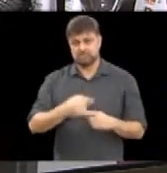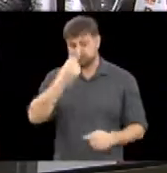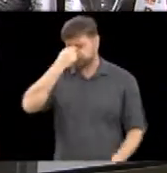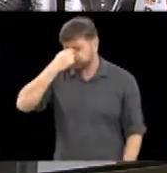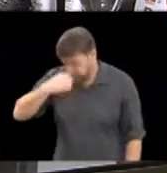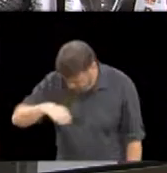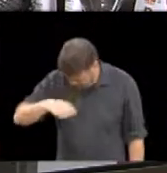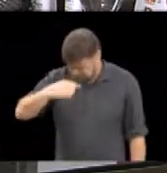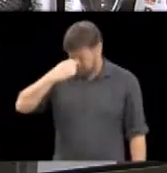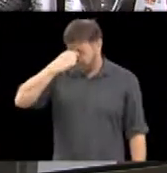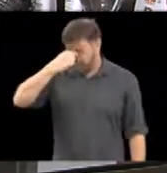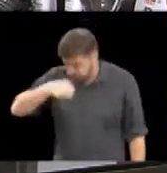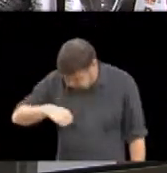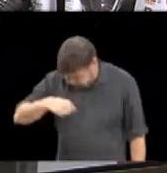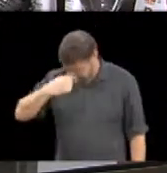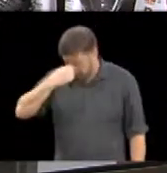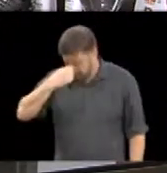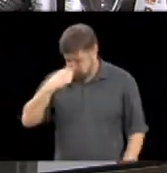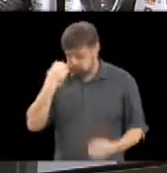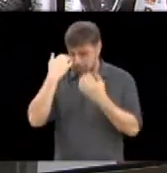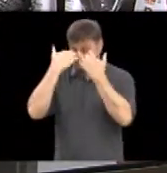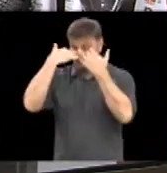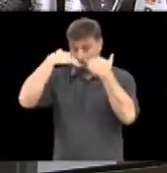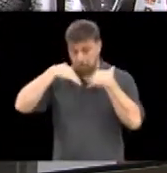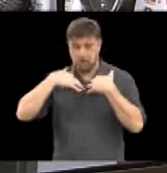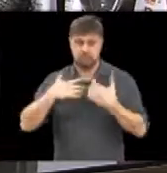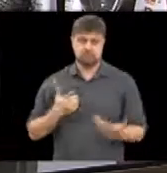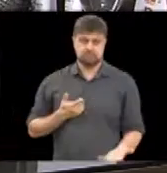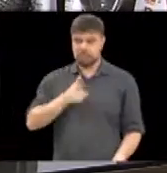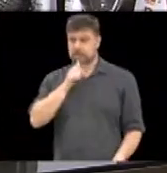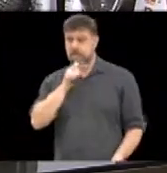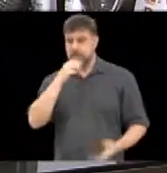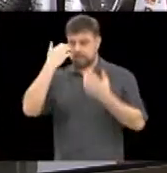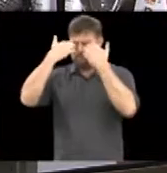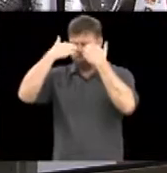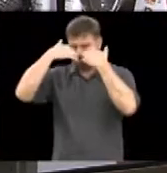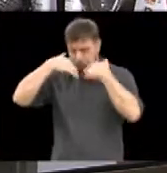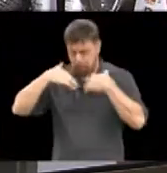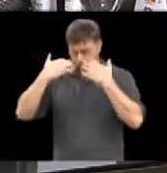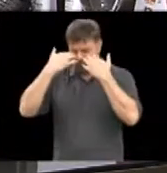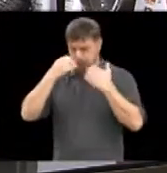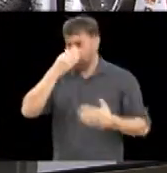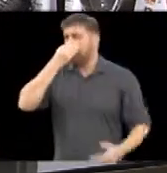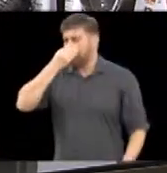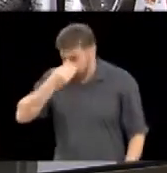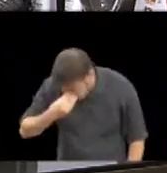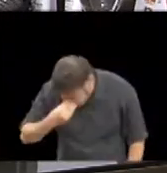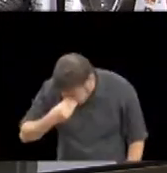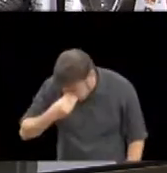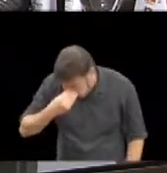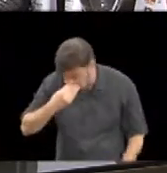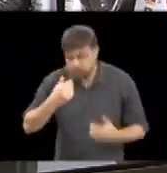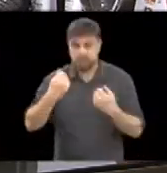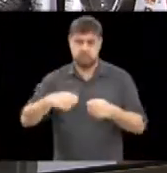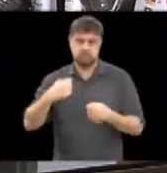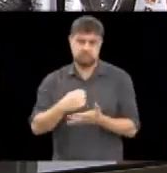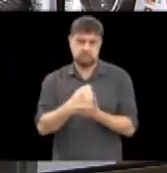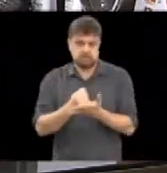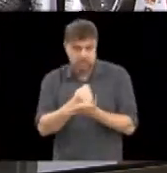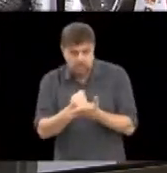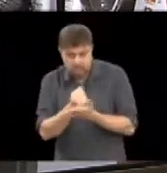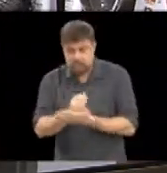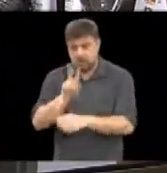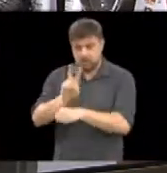né? Você fica entupido, espirrando, o nariz parece um chafariz de água. Aí você tem que entrar